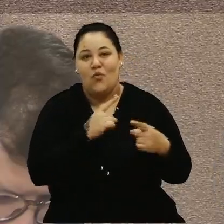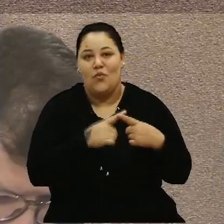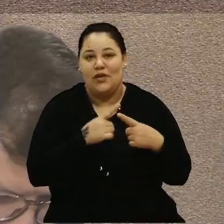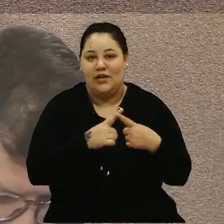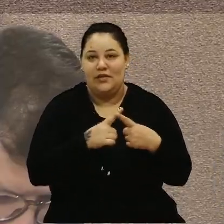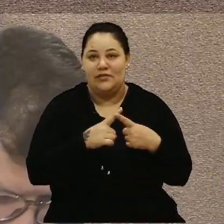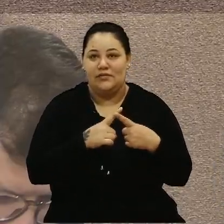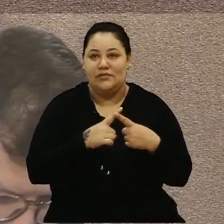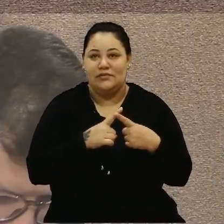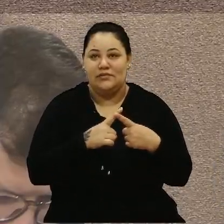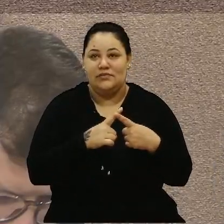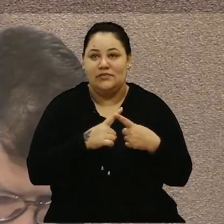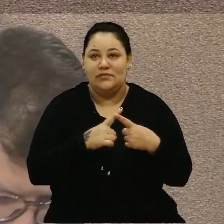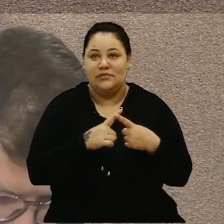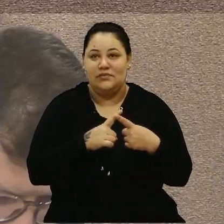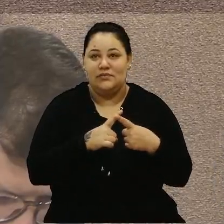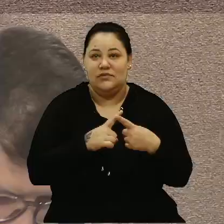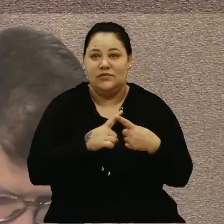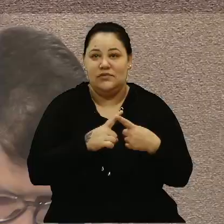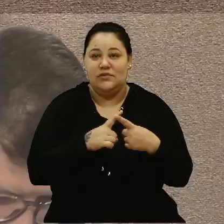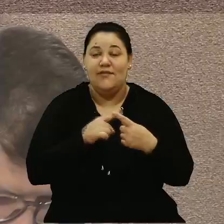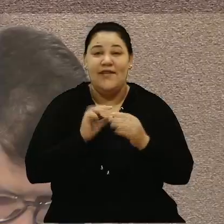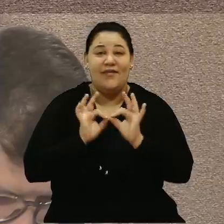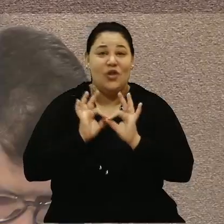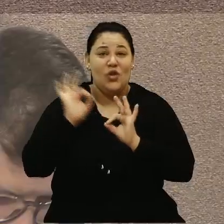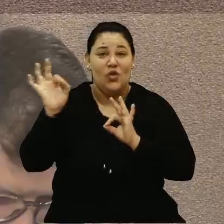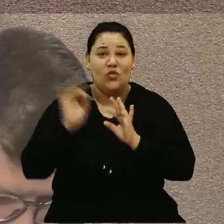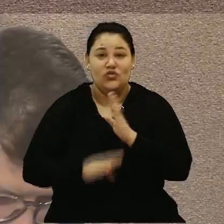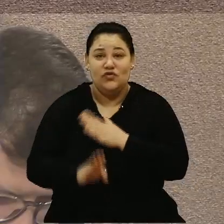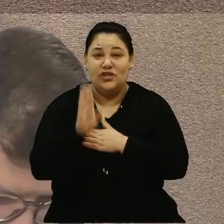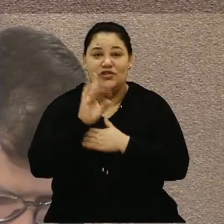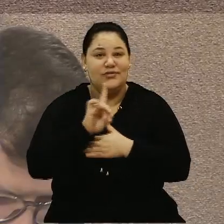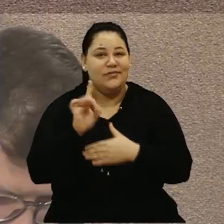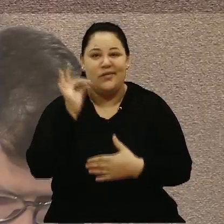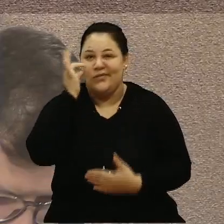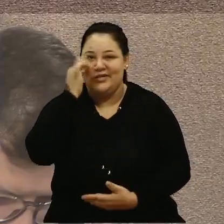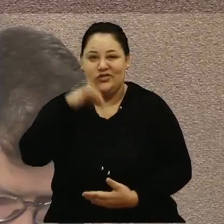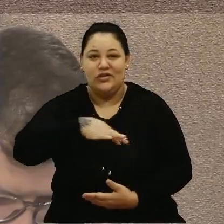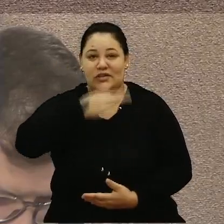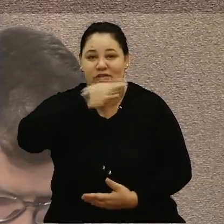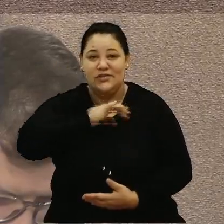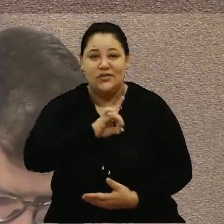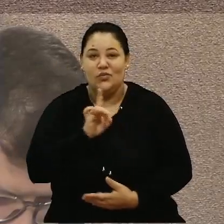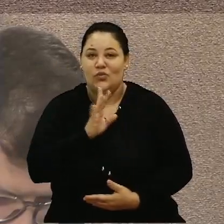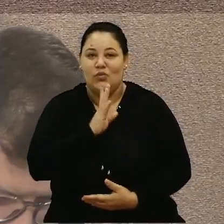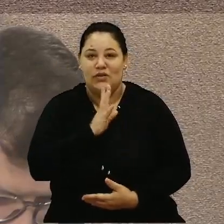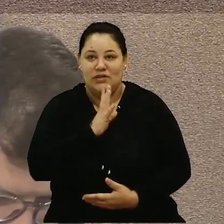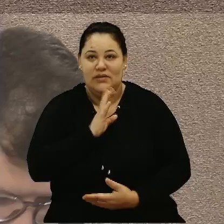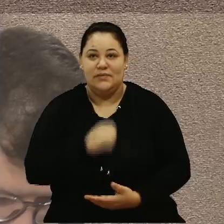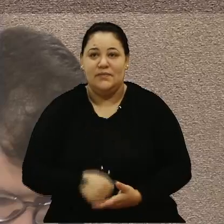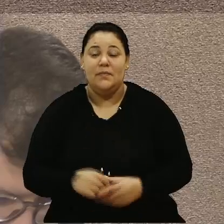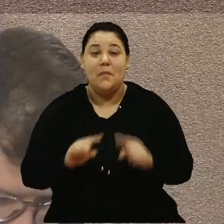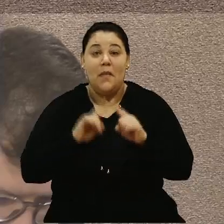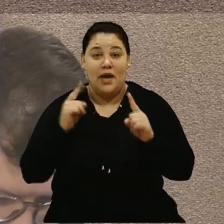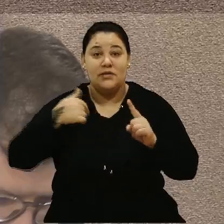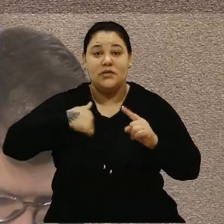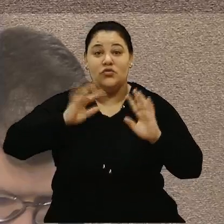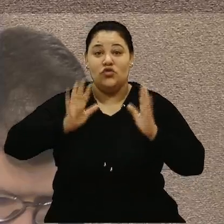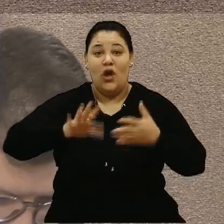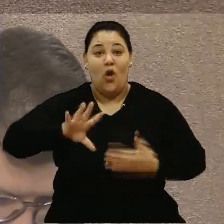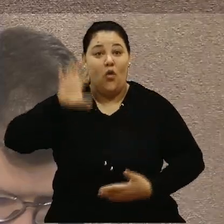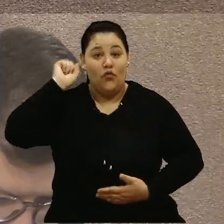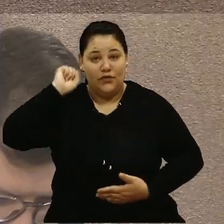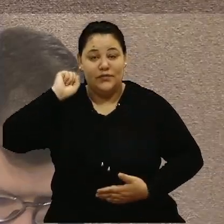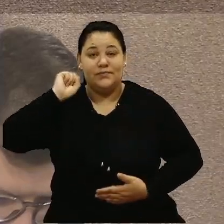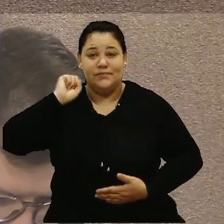pátria a 5.600 quilômetros daqui, não estava aqui em Caxias do Sul, mas pelo que eu tenho ouvido, era